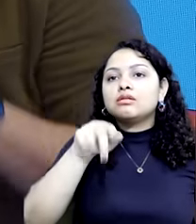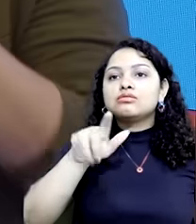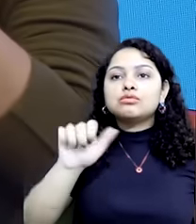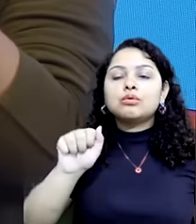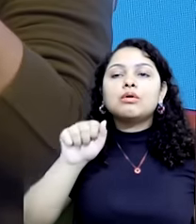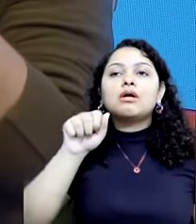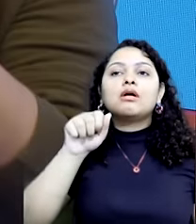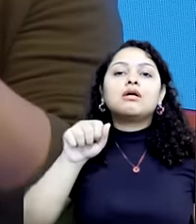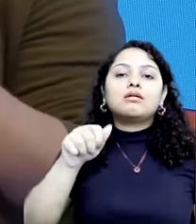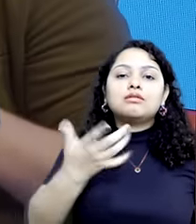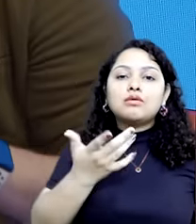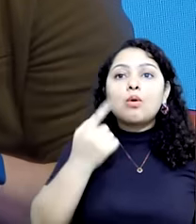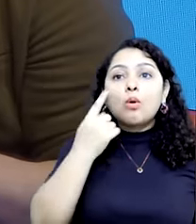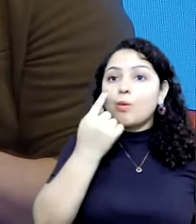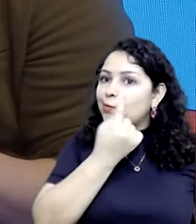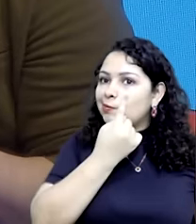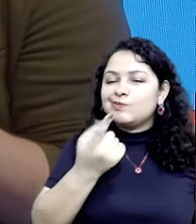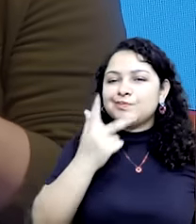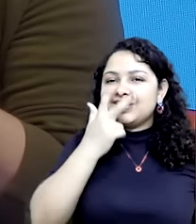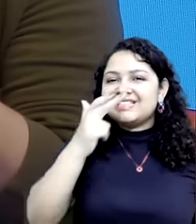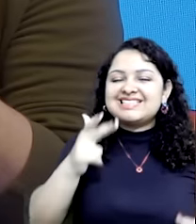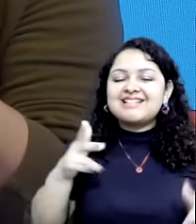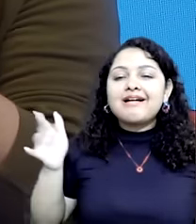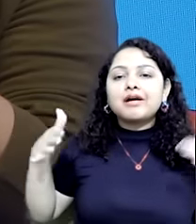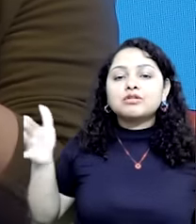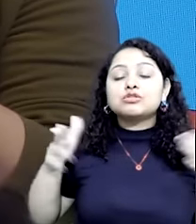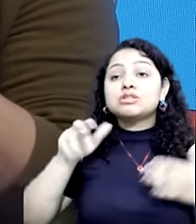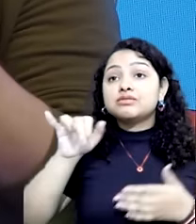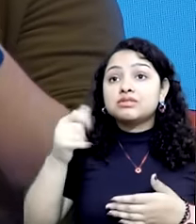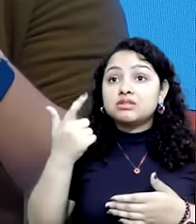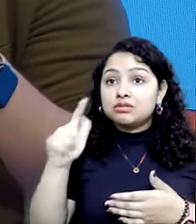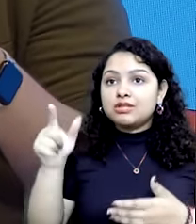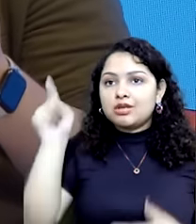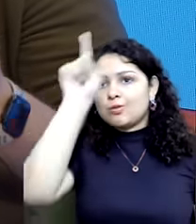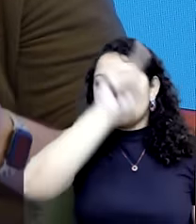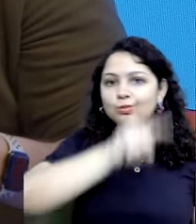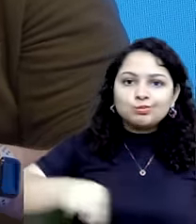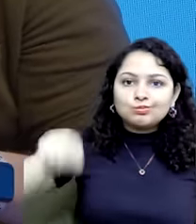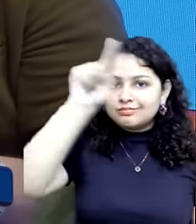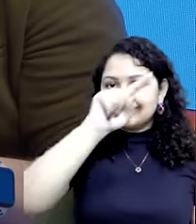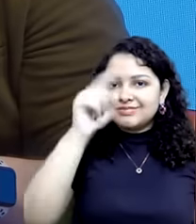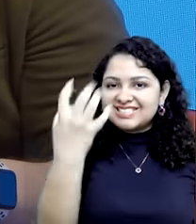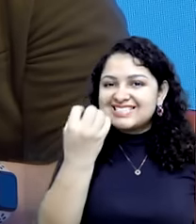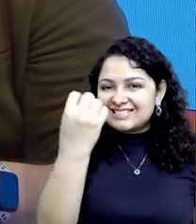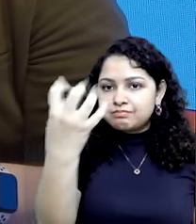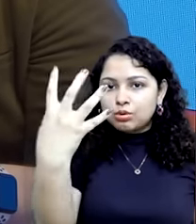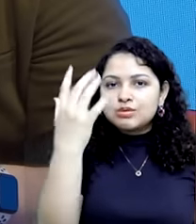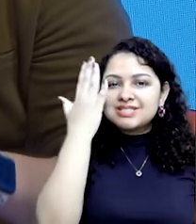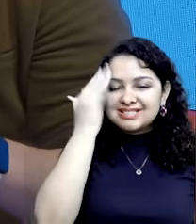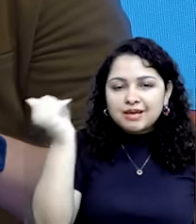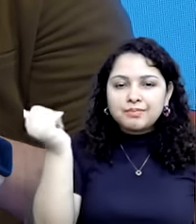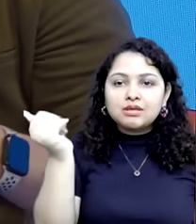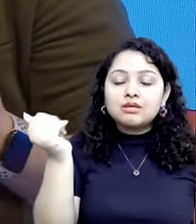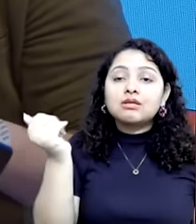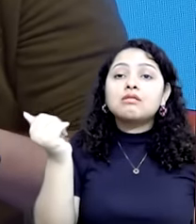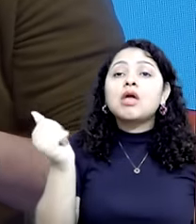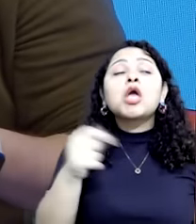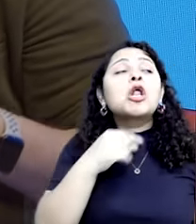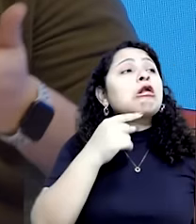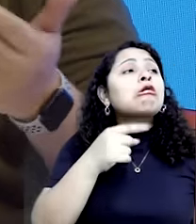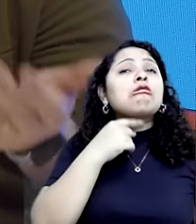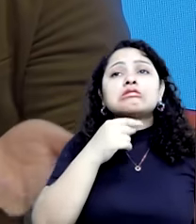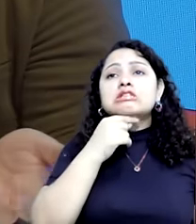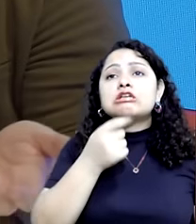que é o efeito olho de anjo que se você não tem o ring light tem muita gente hoje hoje as coisas ficaram muito mais acessíveis né mas tem muita gente que fala ah não